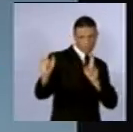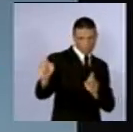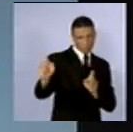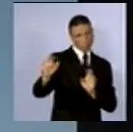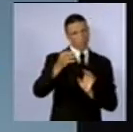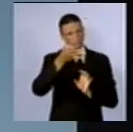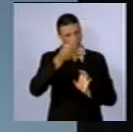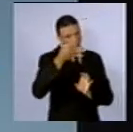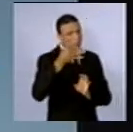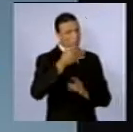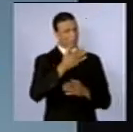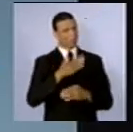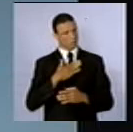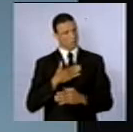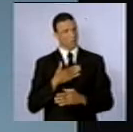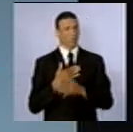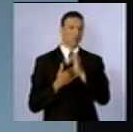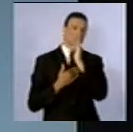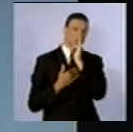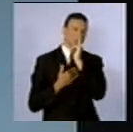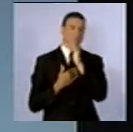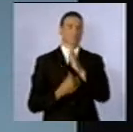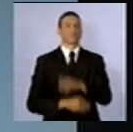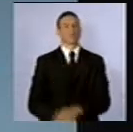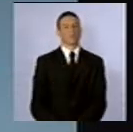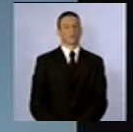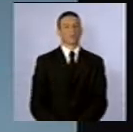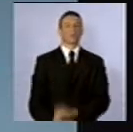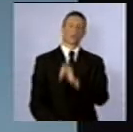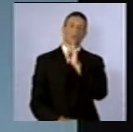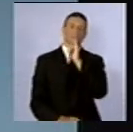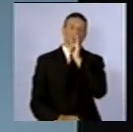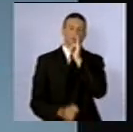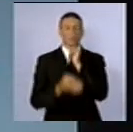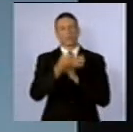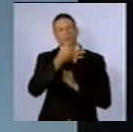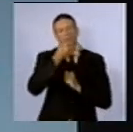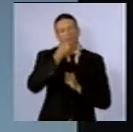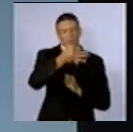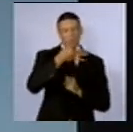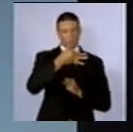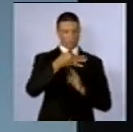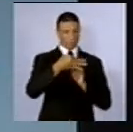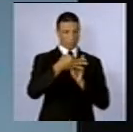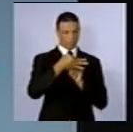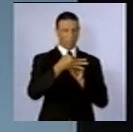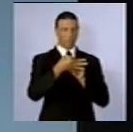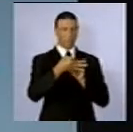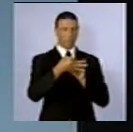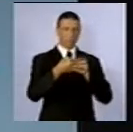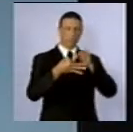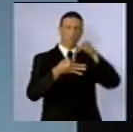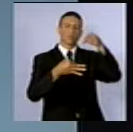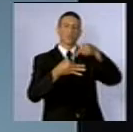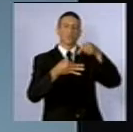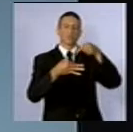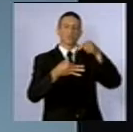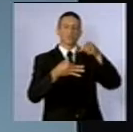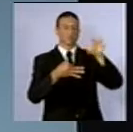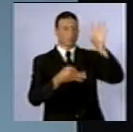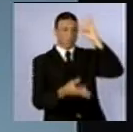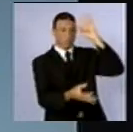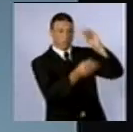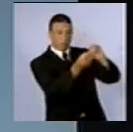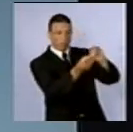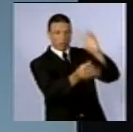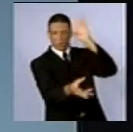pontos né quer dizer o para fazer esses comentários eu tomo como base as conclusões da